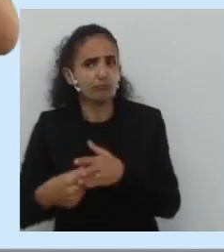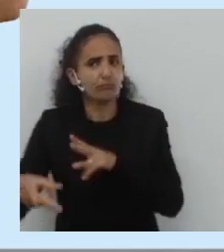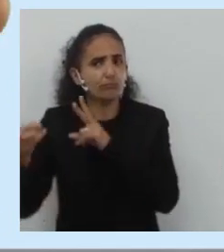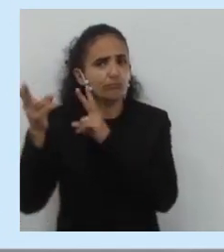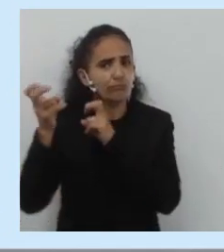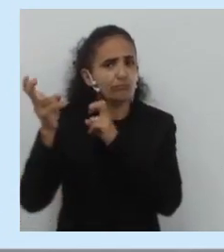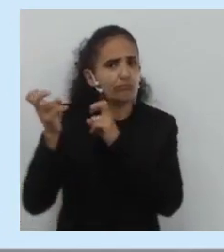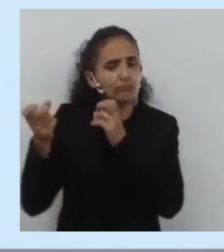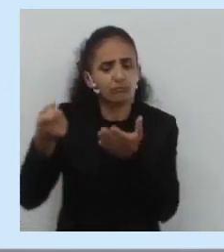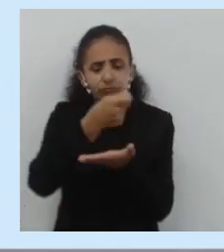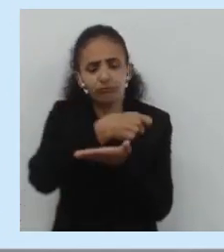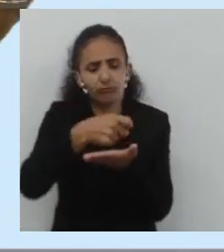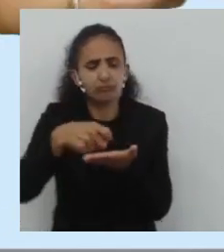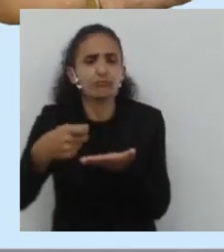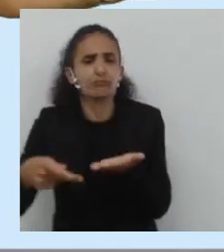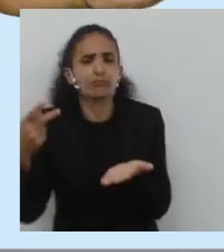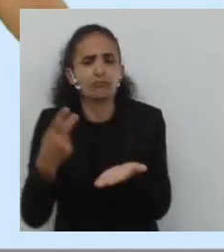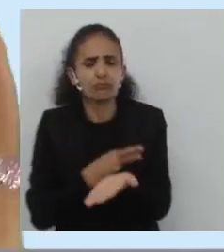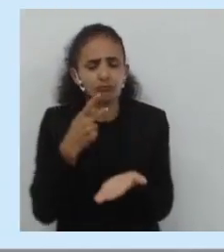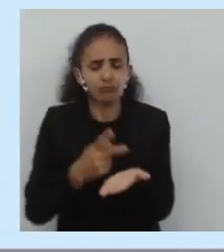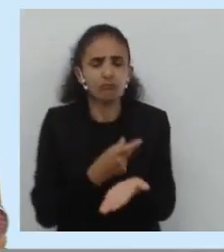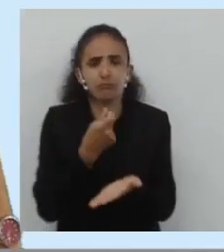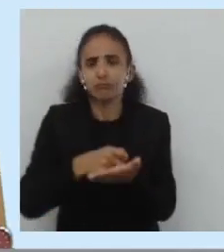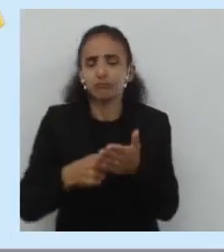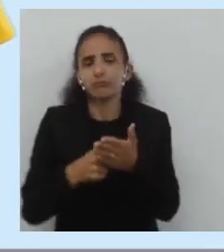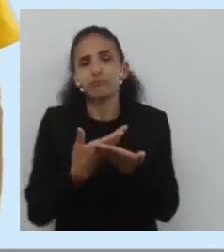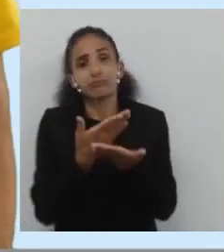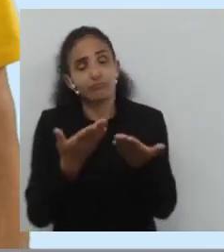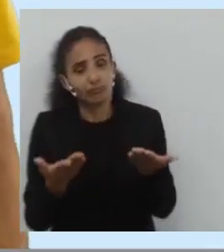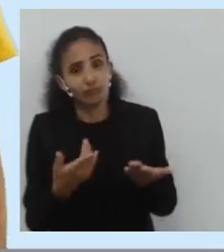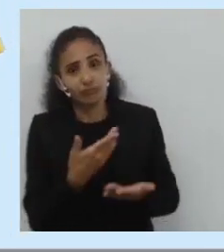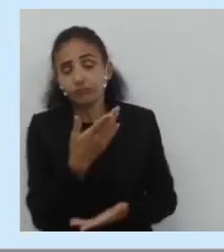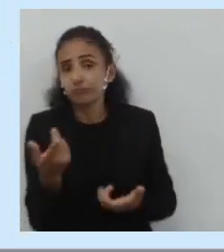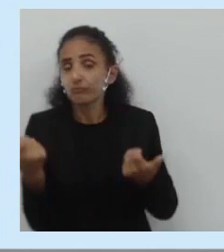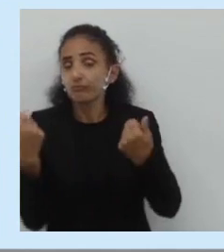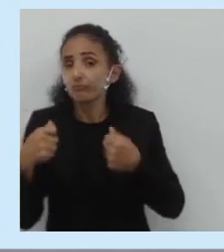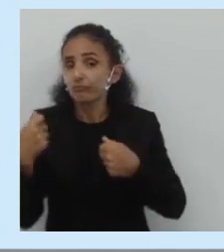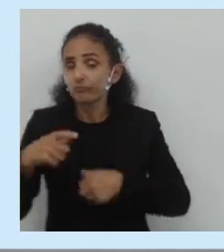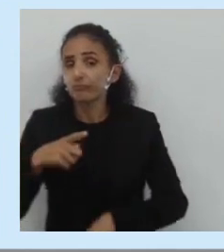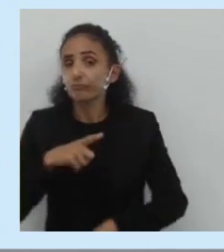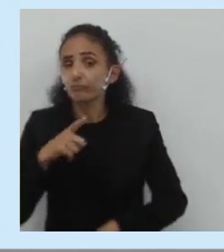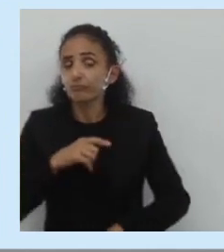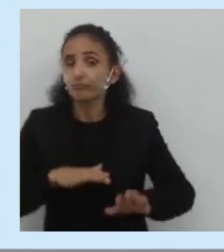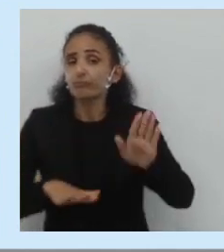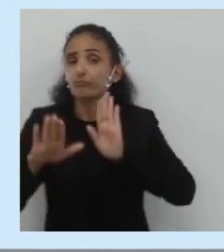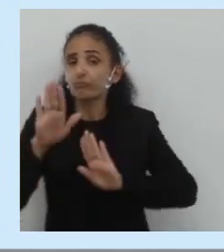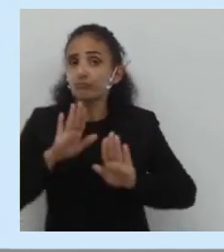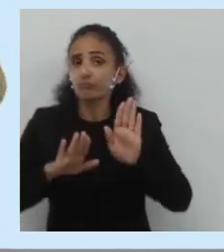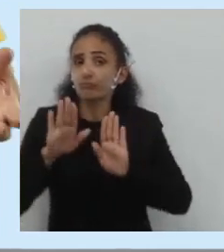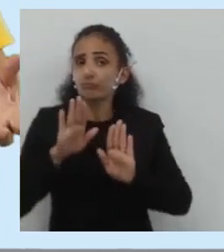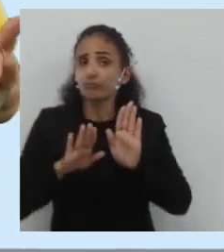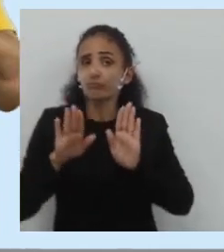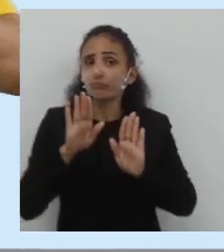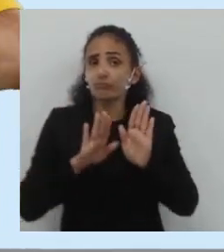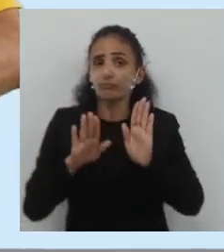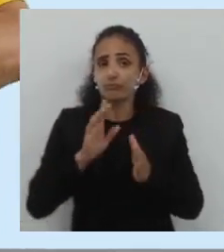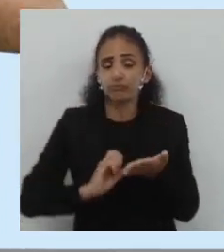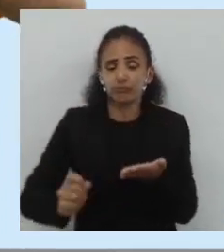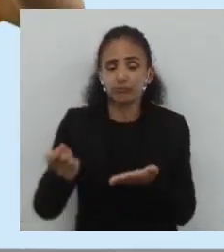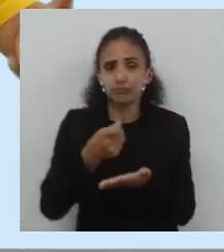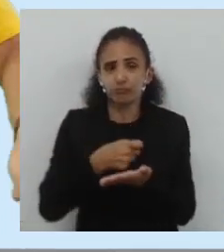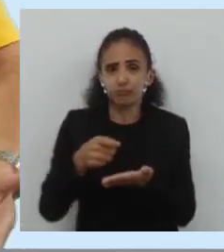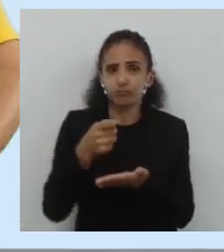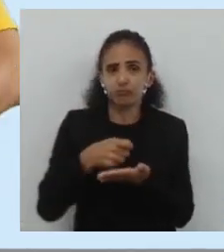errado, interpretamos errado, vamos fazer uma nota errônea, não é isso? Ou seja, muitas vezes nós interpretamos algo